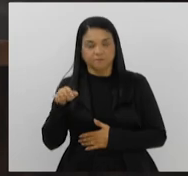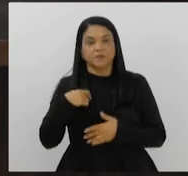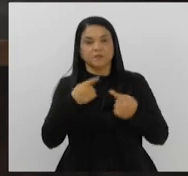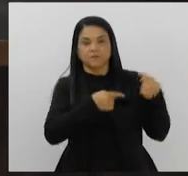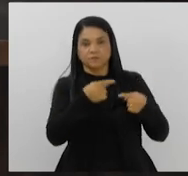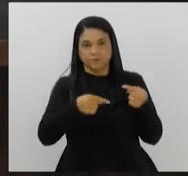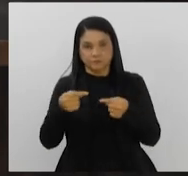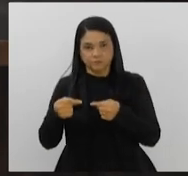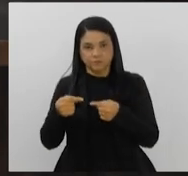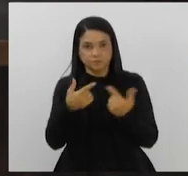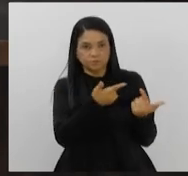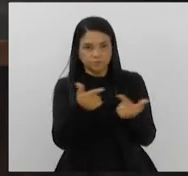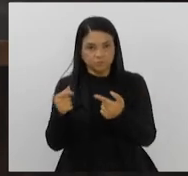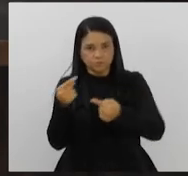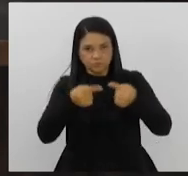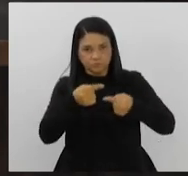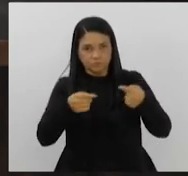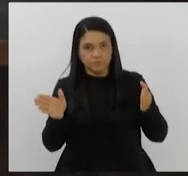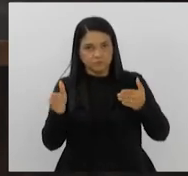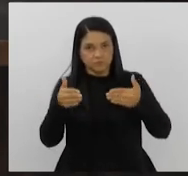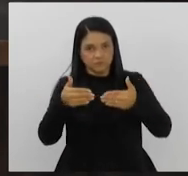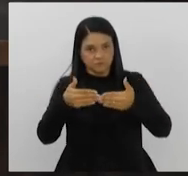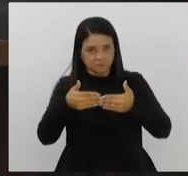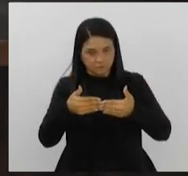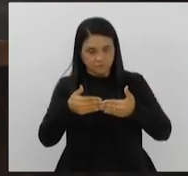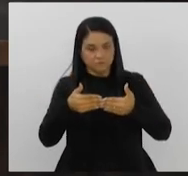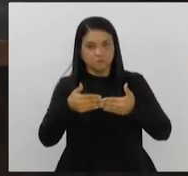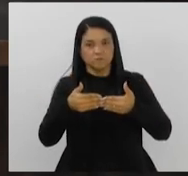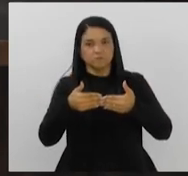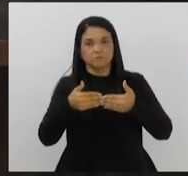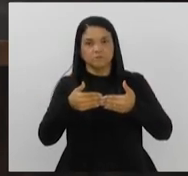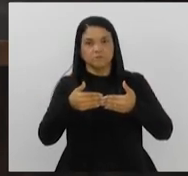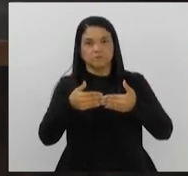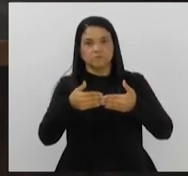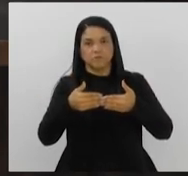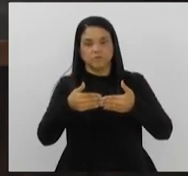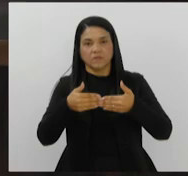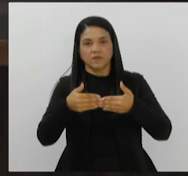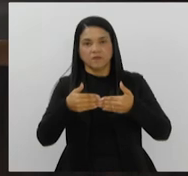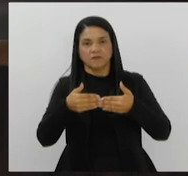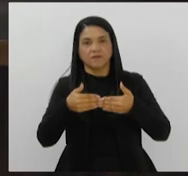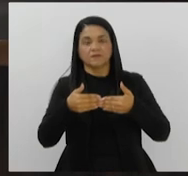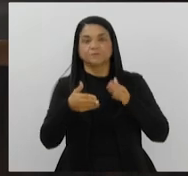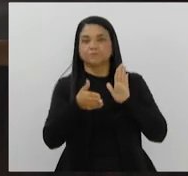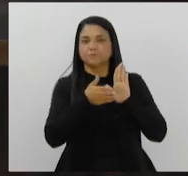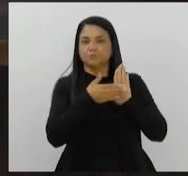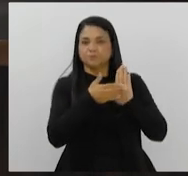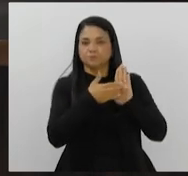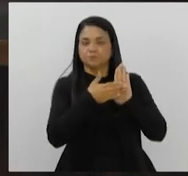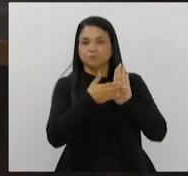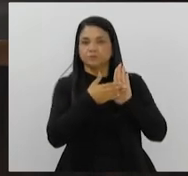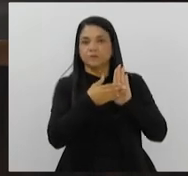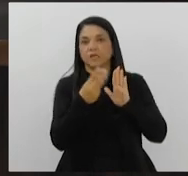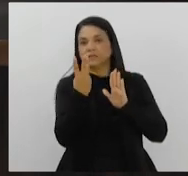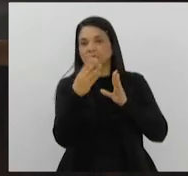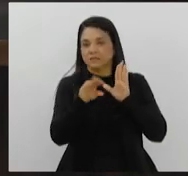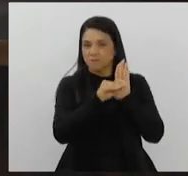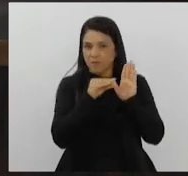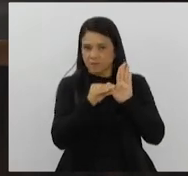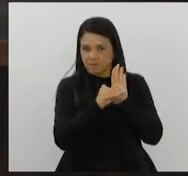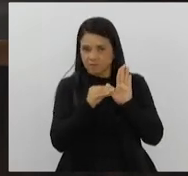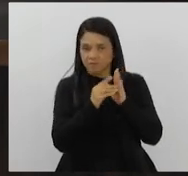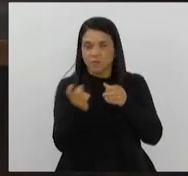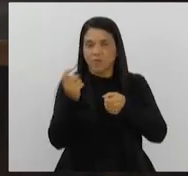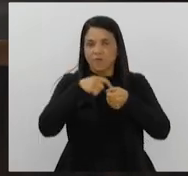discussão, não havendo quem queira discutir, encerrada a discussão. A presente proposta recebeu 3 emendas